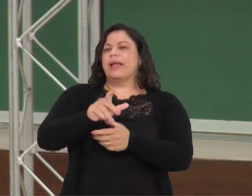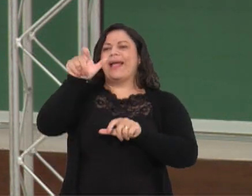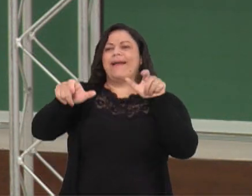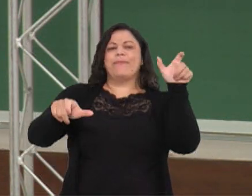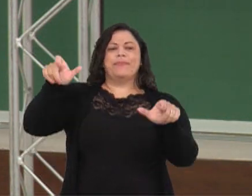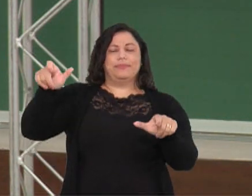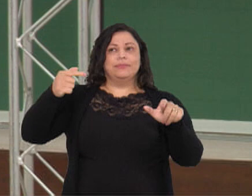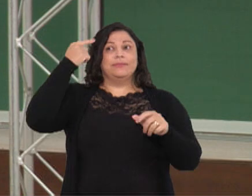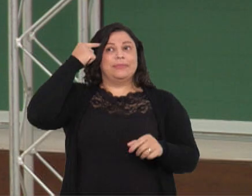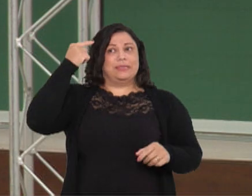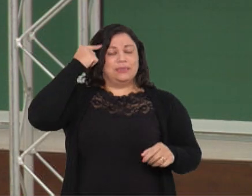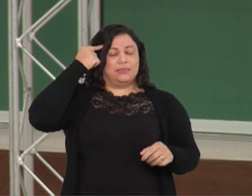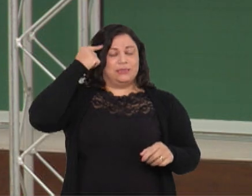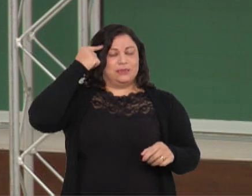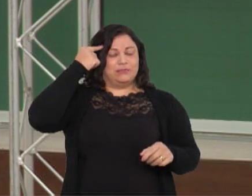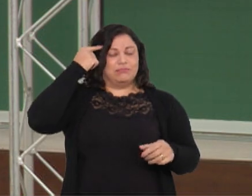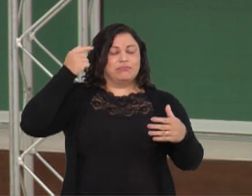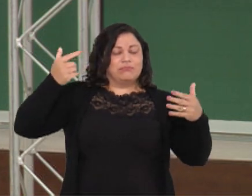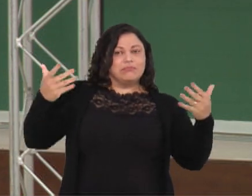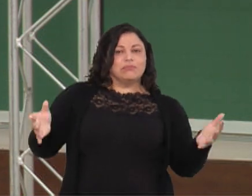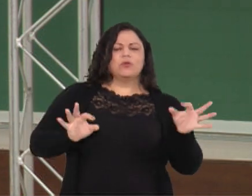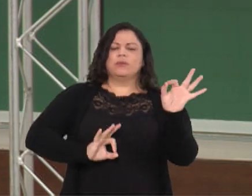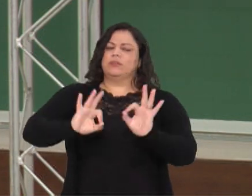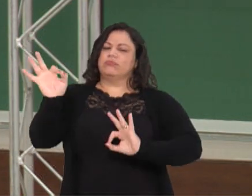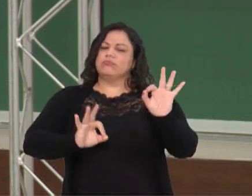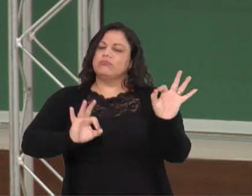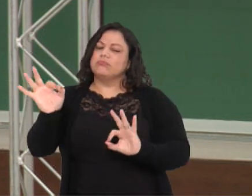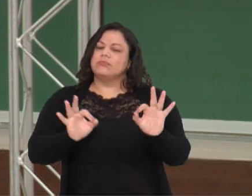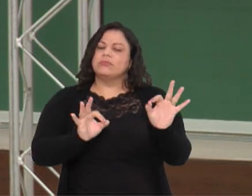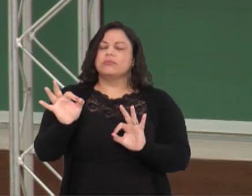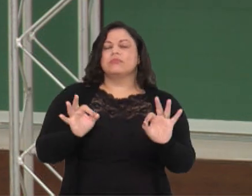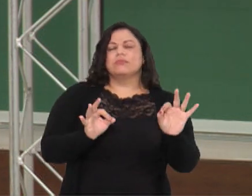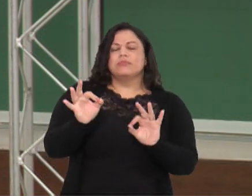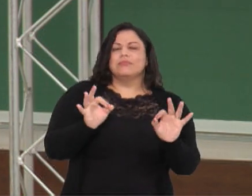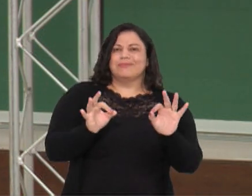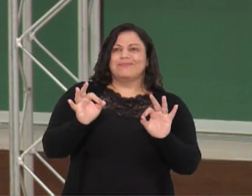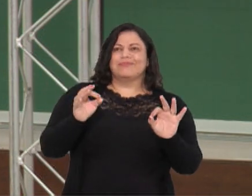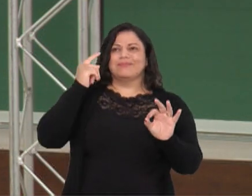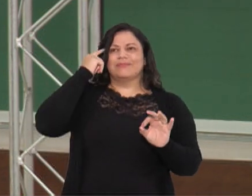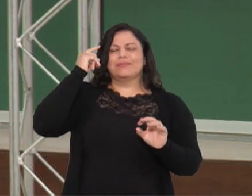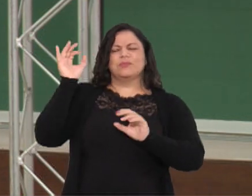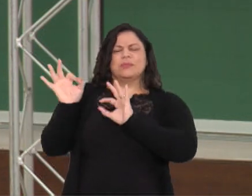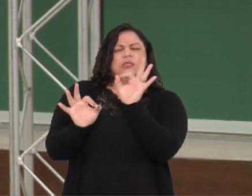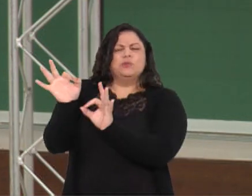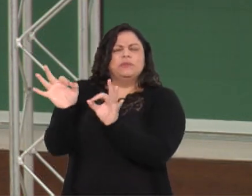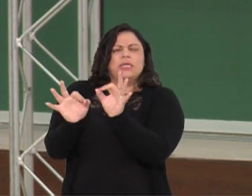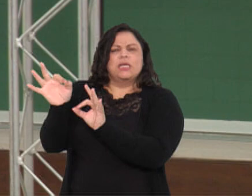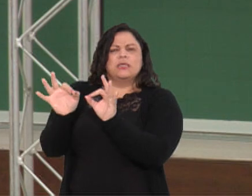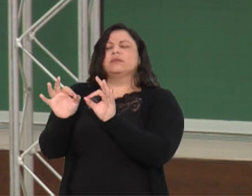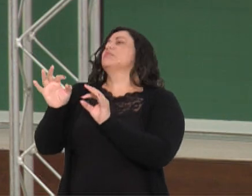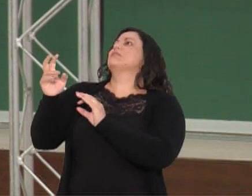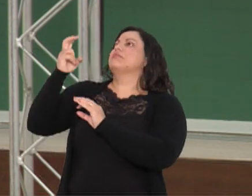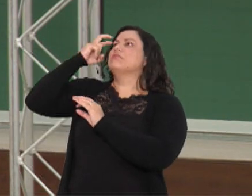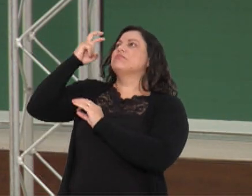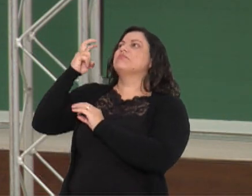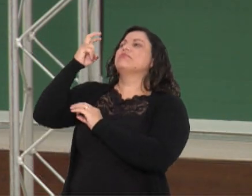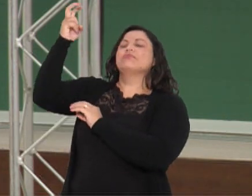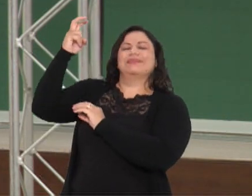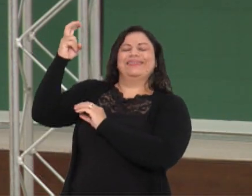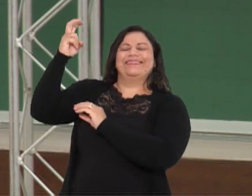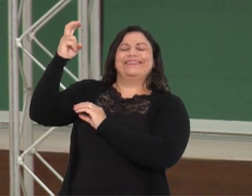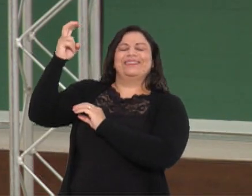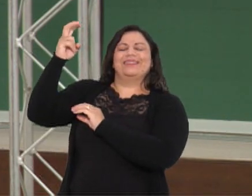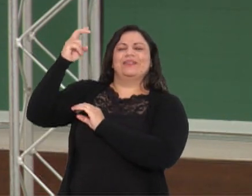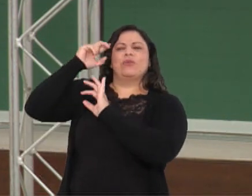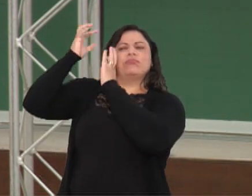os pensantes, é os que fazem o planejamento, é o que organiza, né, os intelectuais. E do